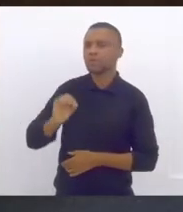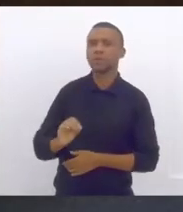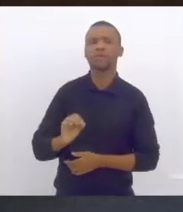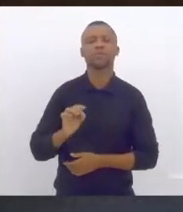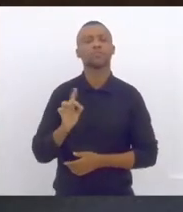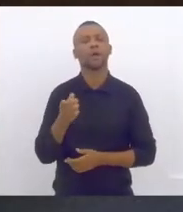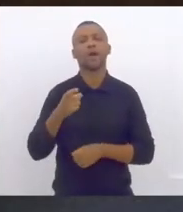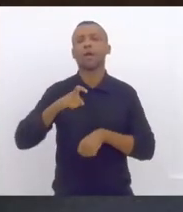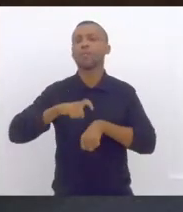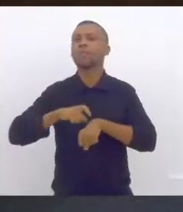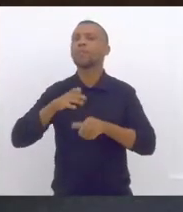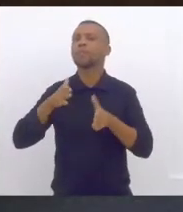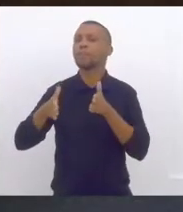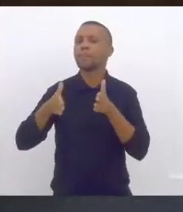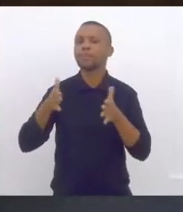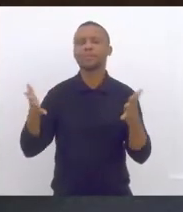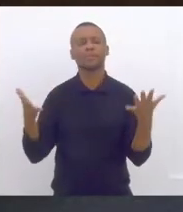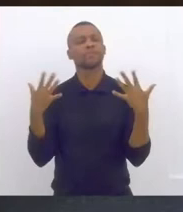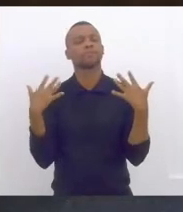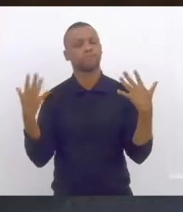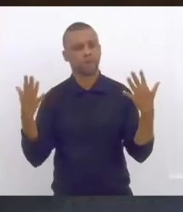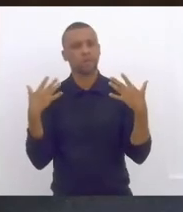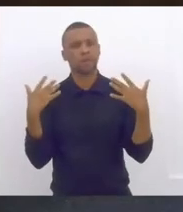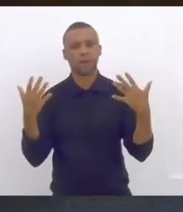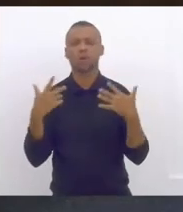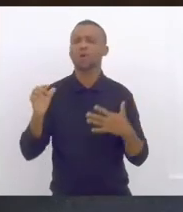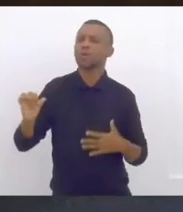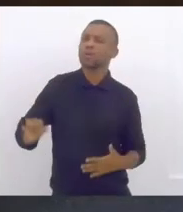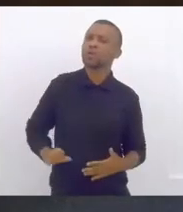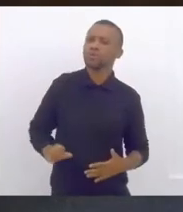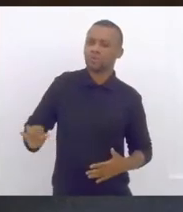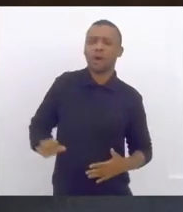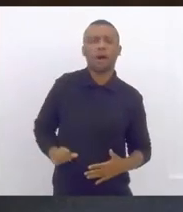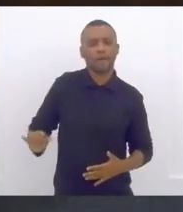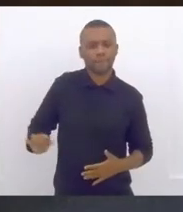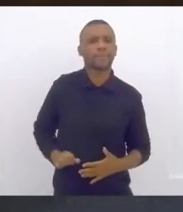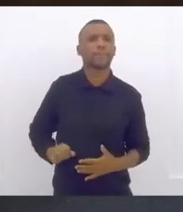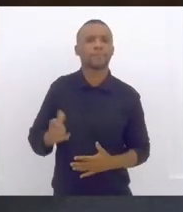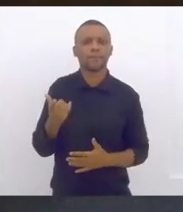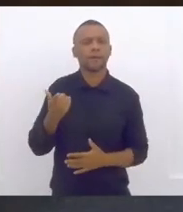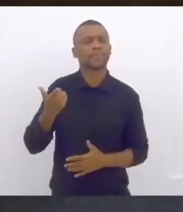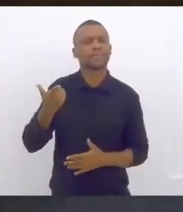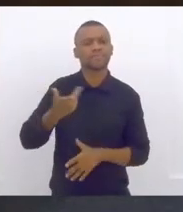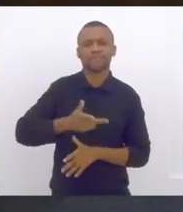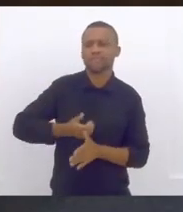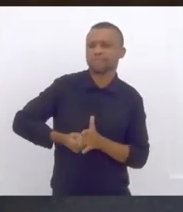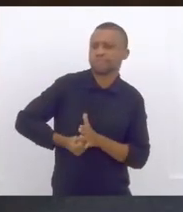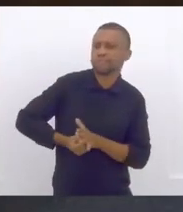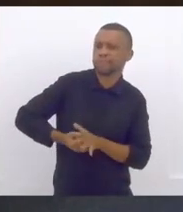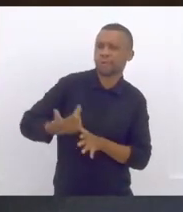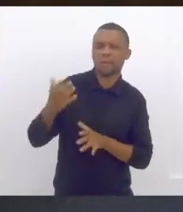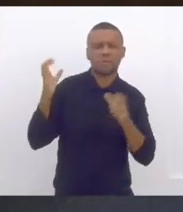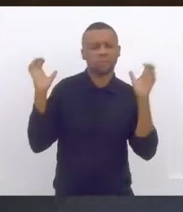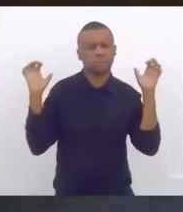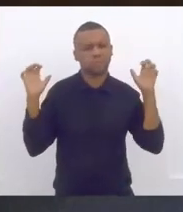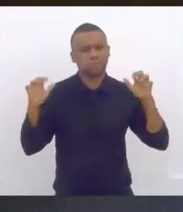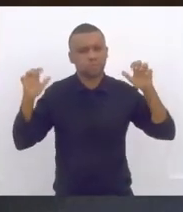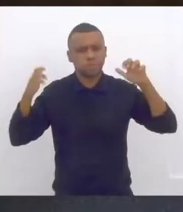no período de verão, sofre com as sucessivas